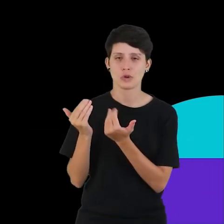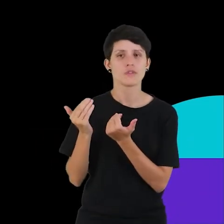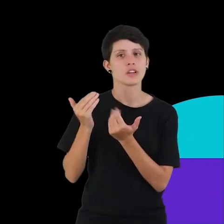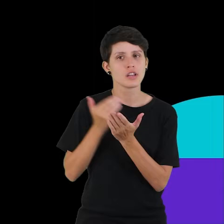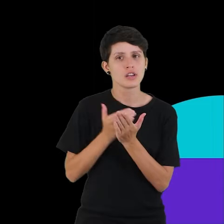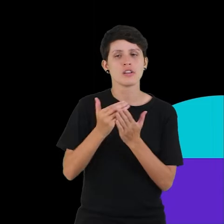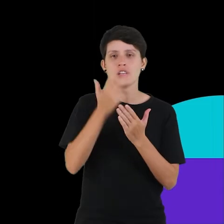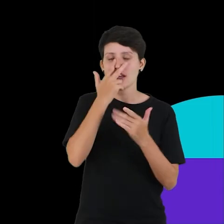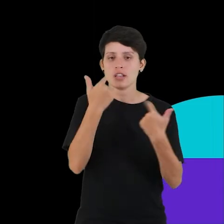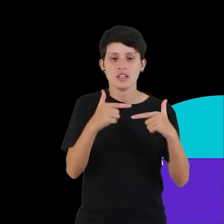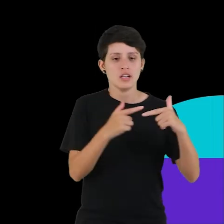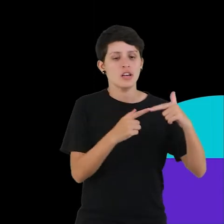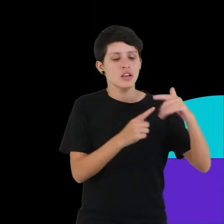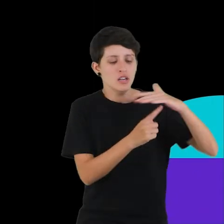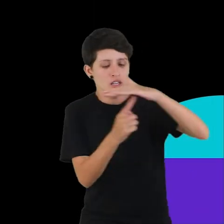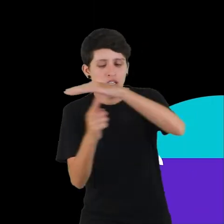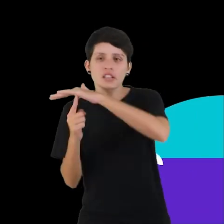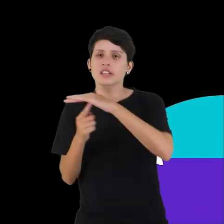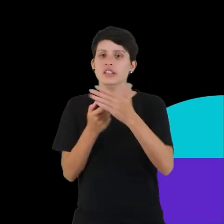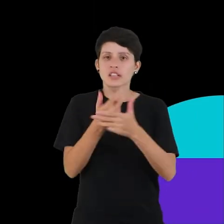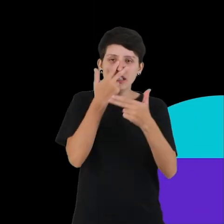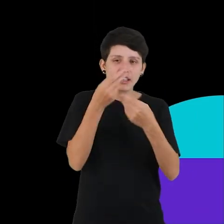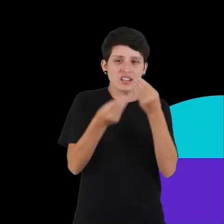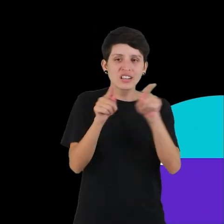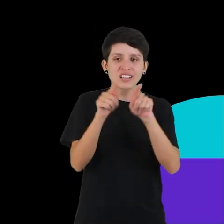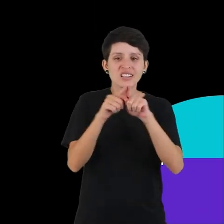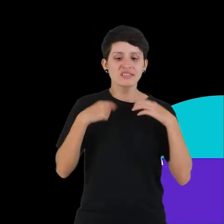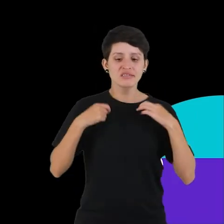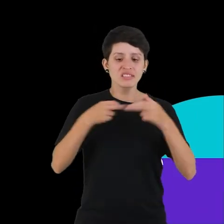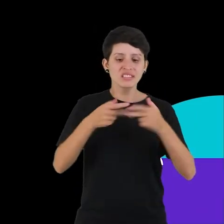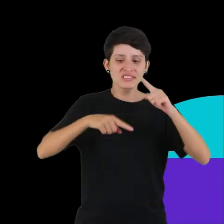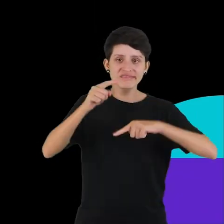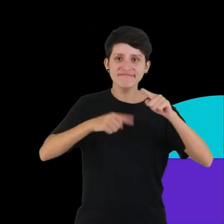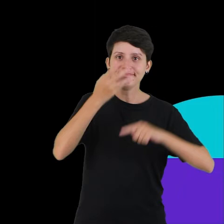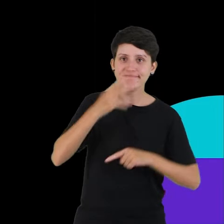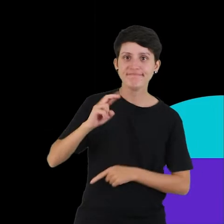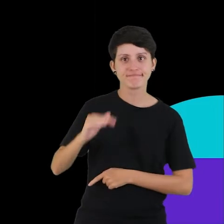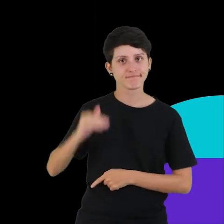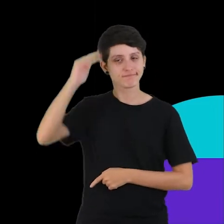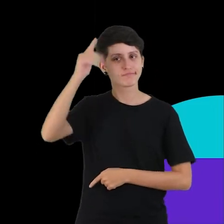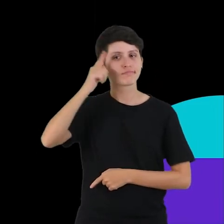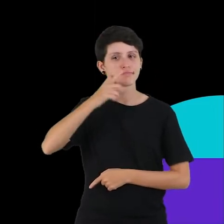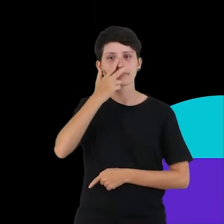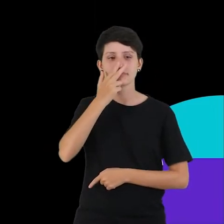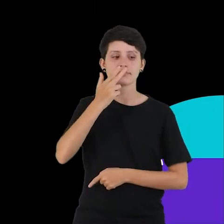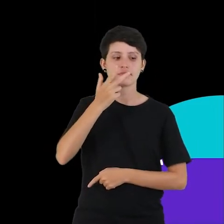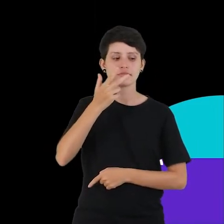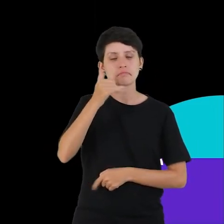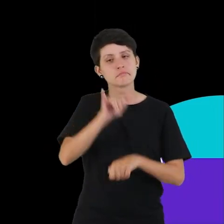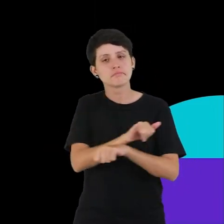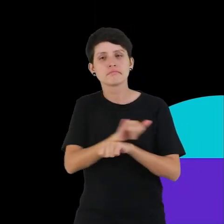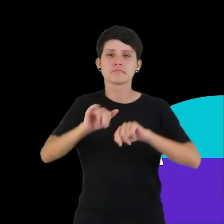coisas. Sempre me dediquei a vendas e a partir do momento que eu fui crescendo, ser adolescente e tudo, comecei a ir para